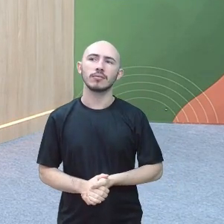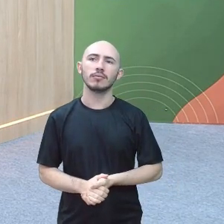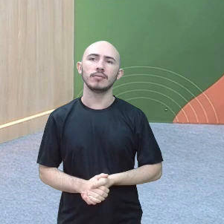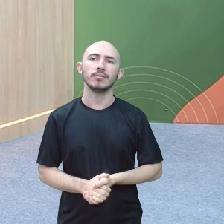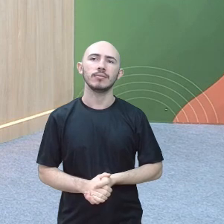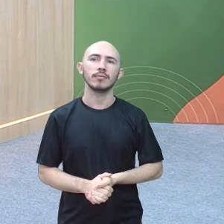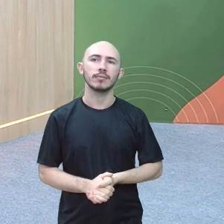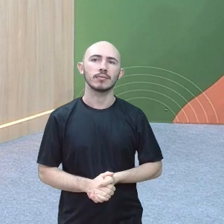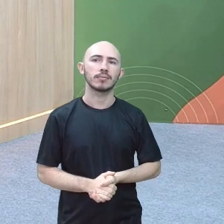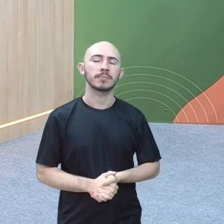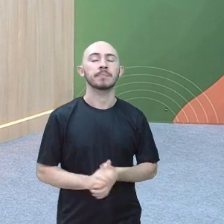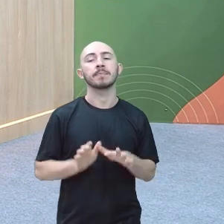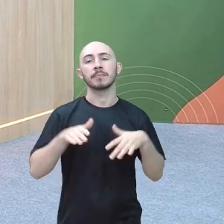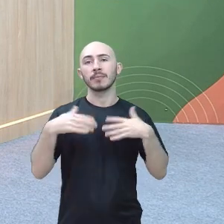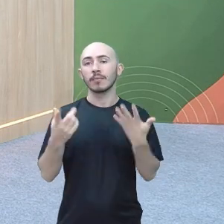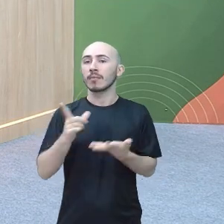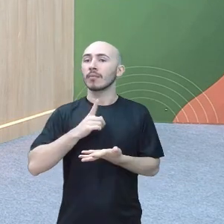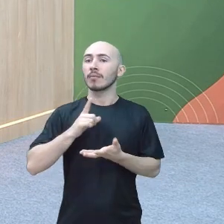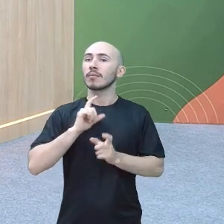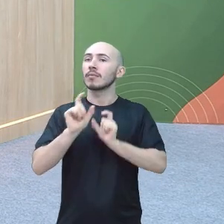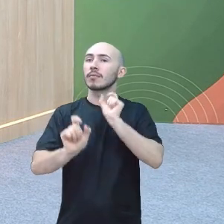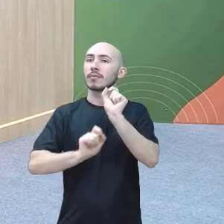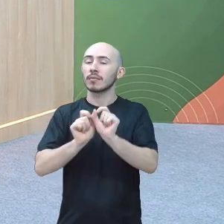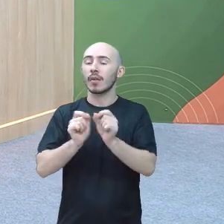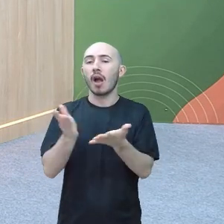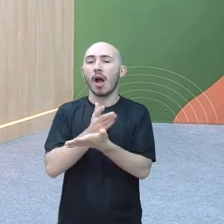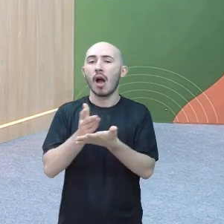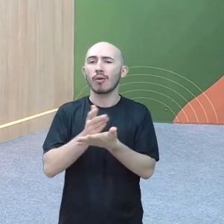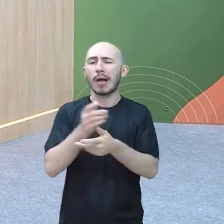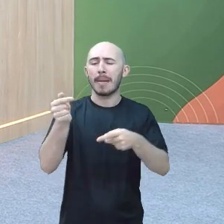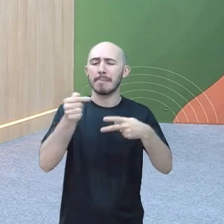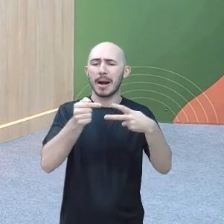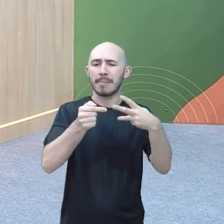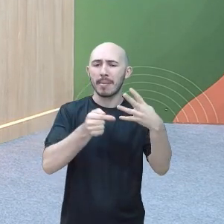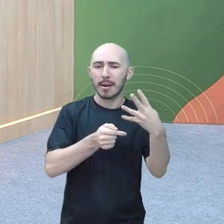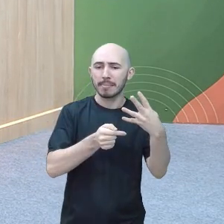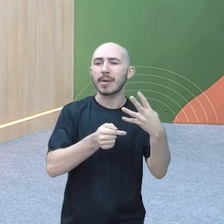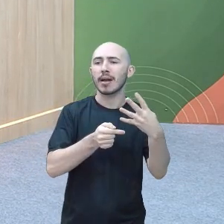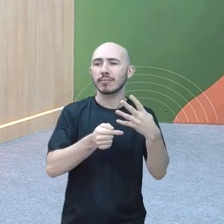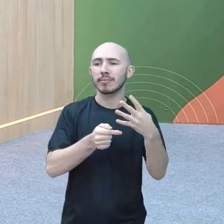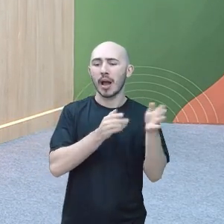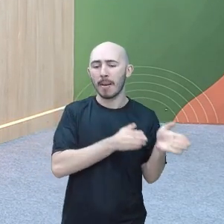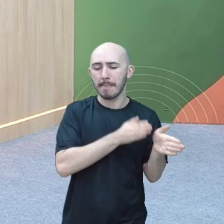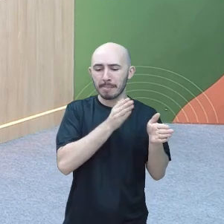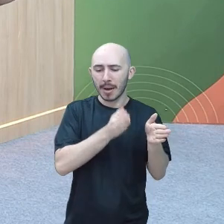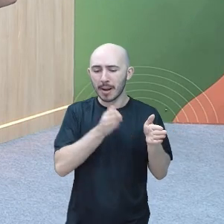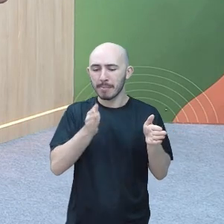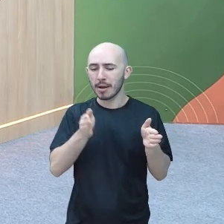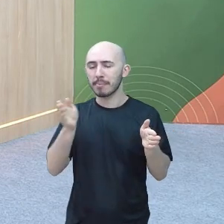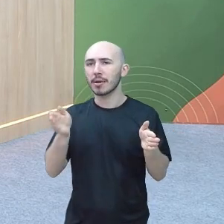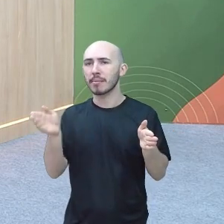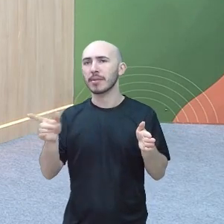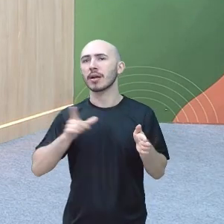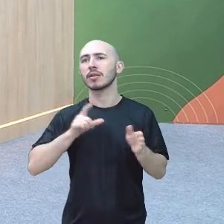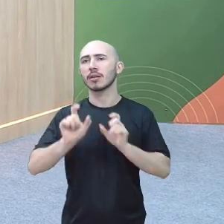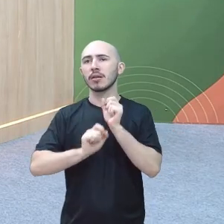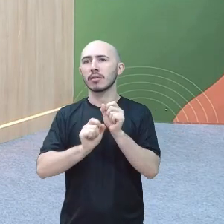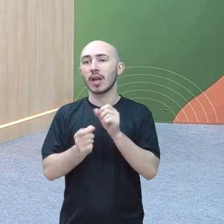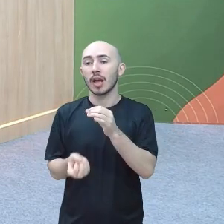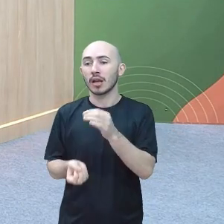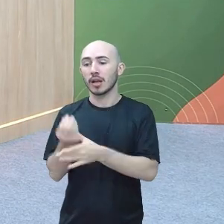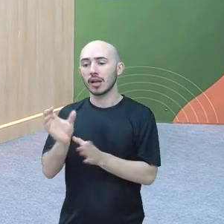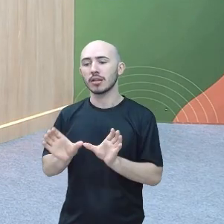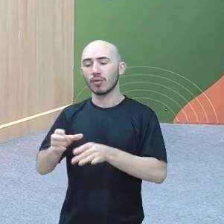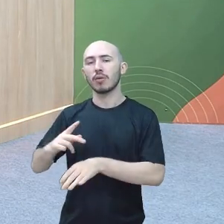Bom, aí a gente tem algumas classificações e algumas etapas, como eu falei, por exemplo, da criação de um grupo